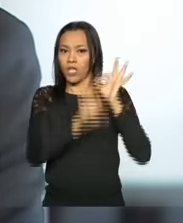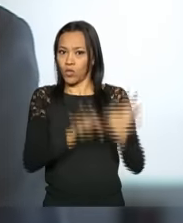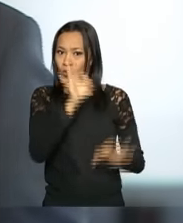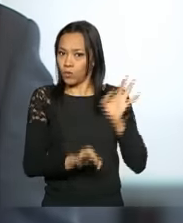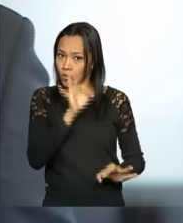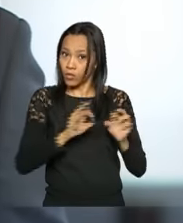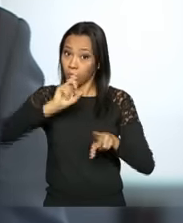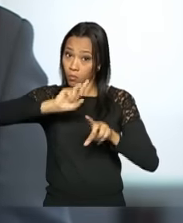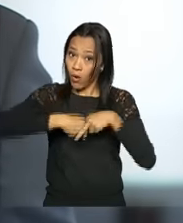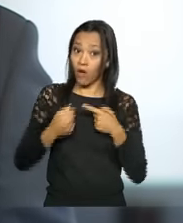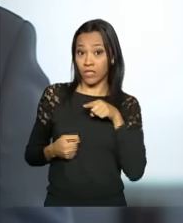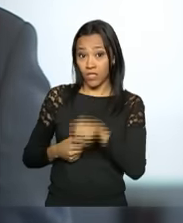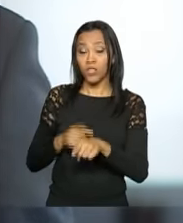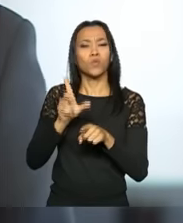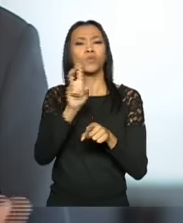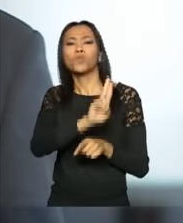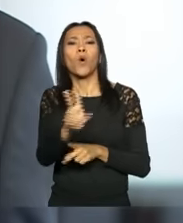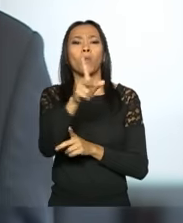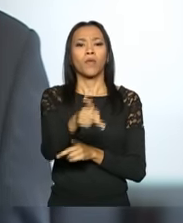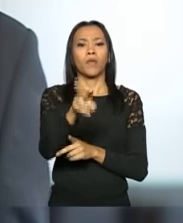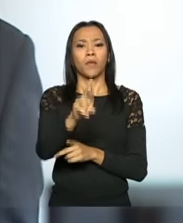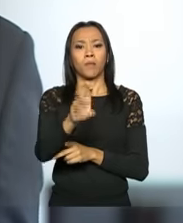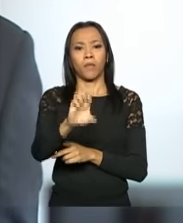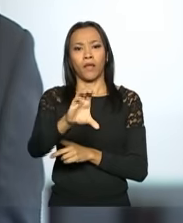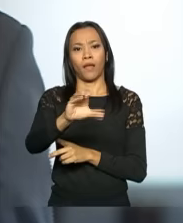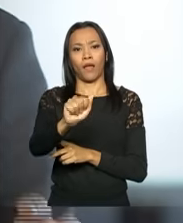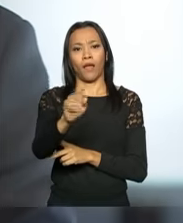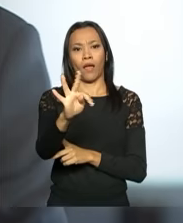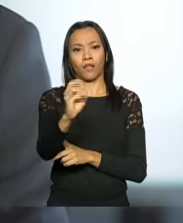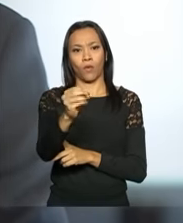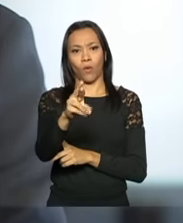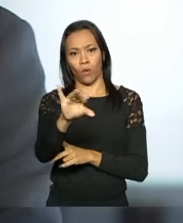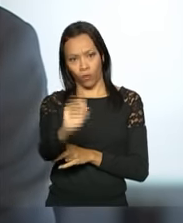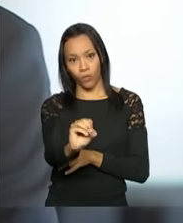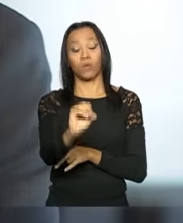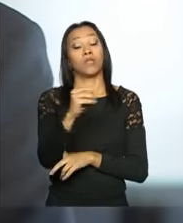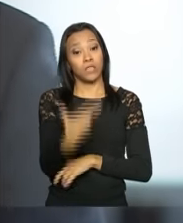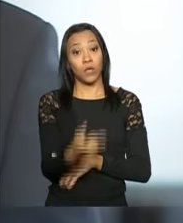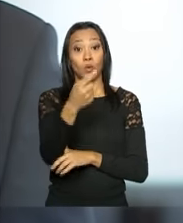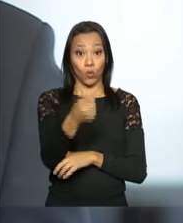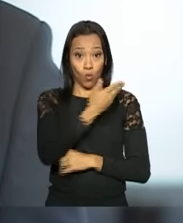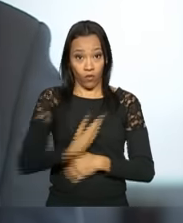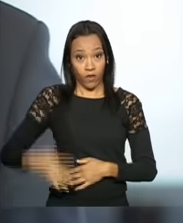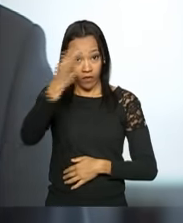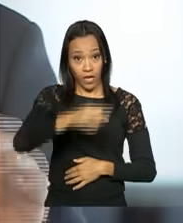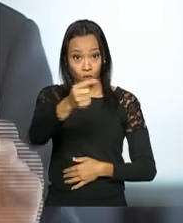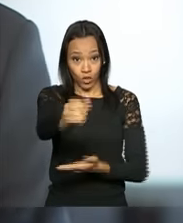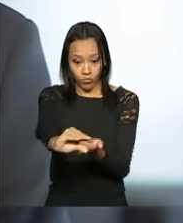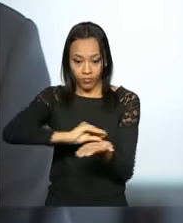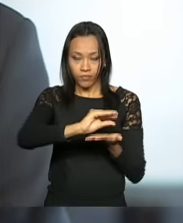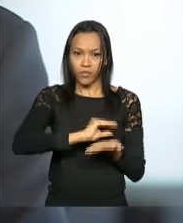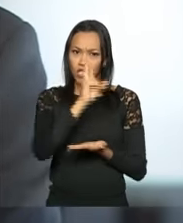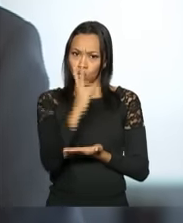ações os chamados precatórios o governo federal depositaria recursos nesses dois fundos Até que a justiça